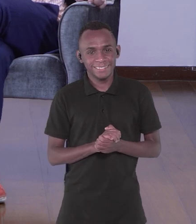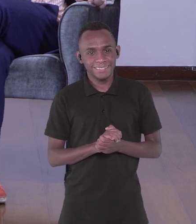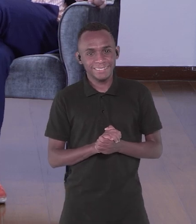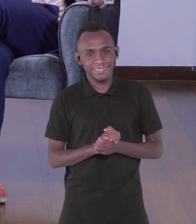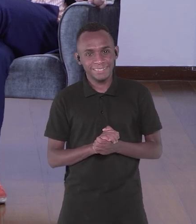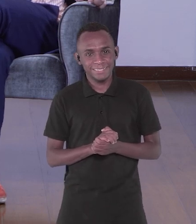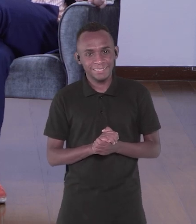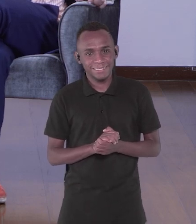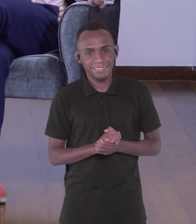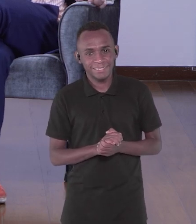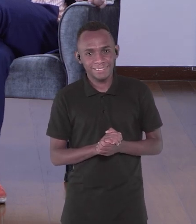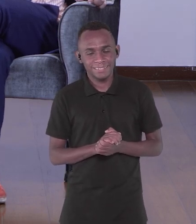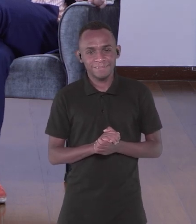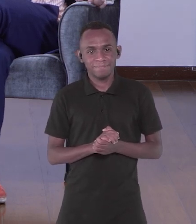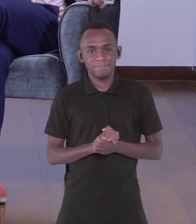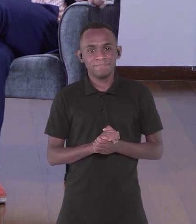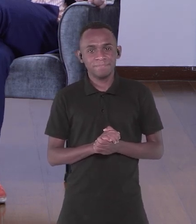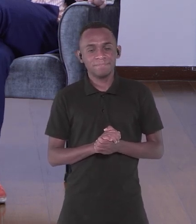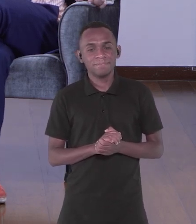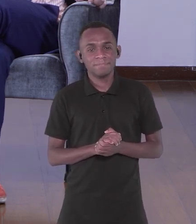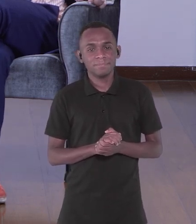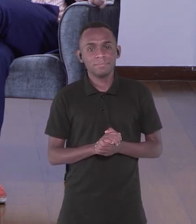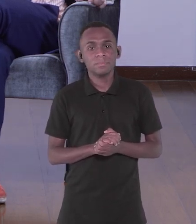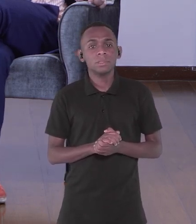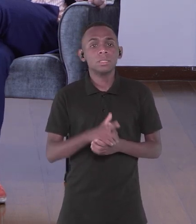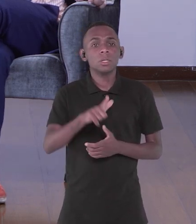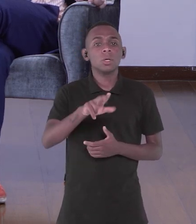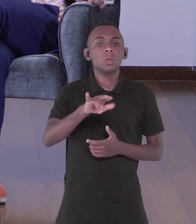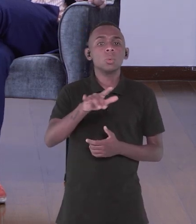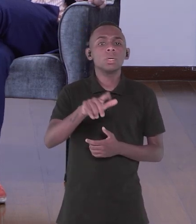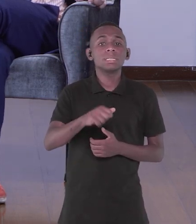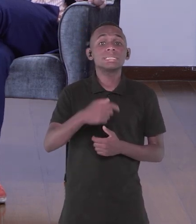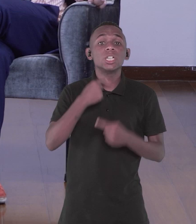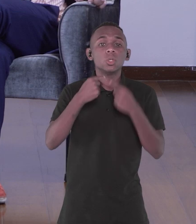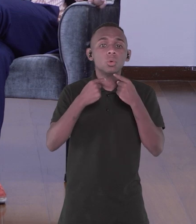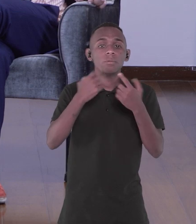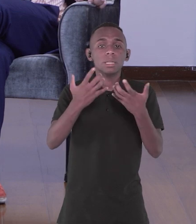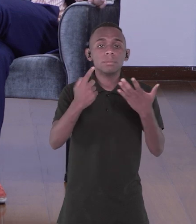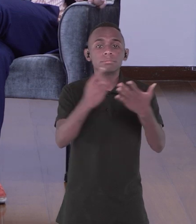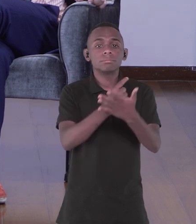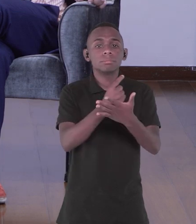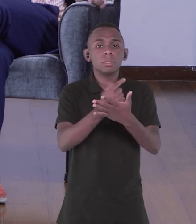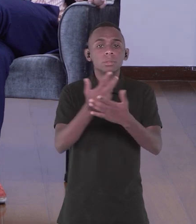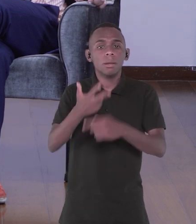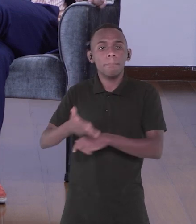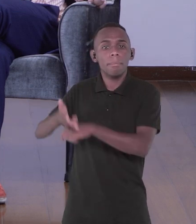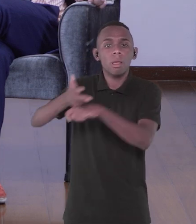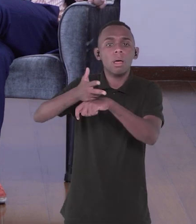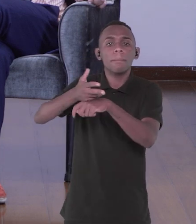Gabriel? A Luísa quer perguntar agora. Fixa nela, como é que faz?